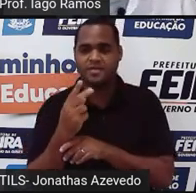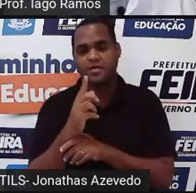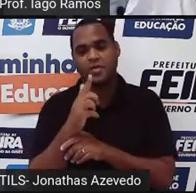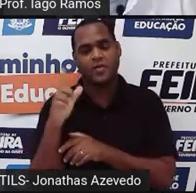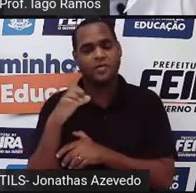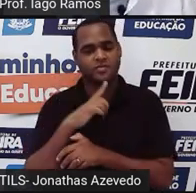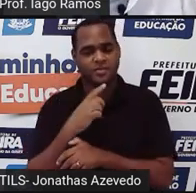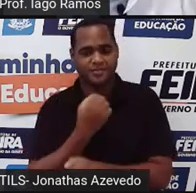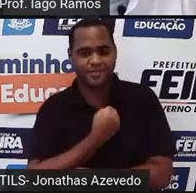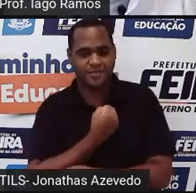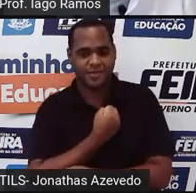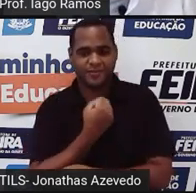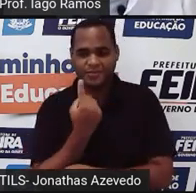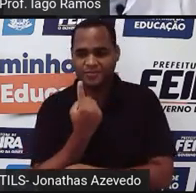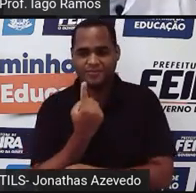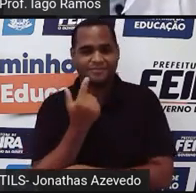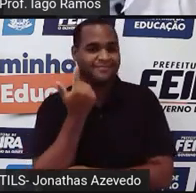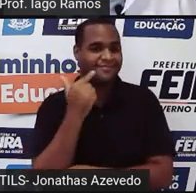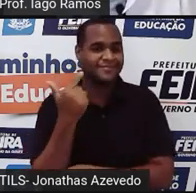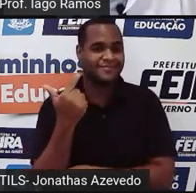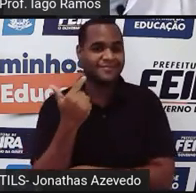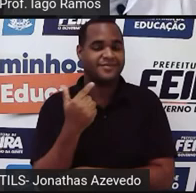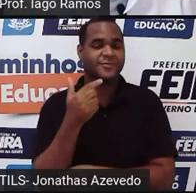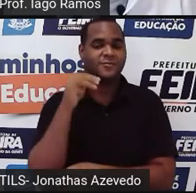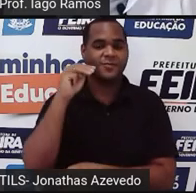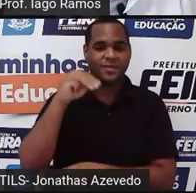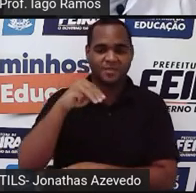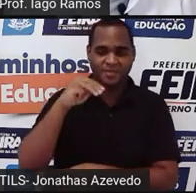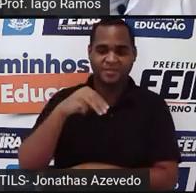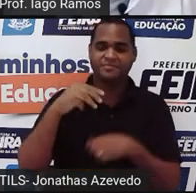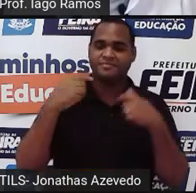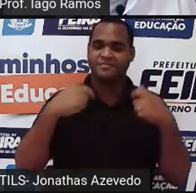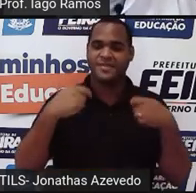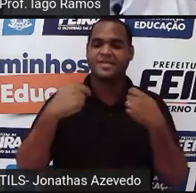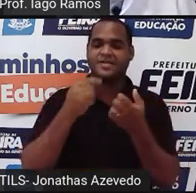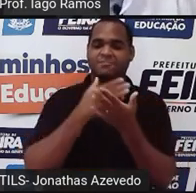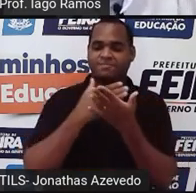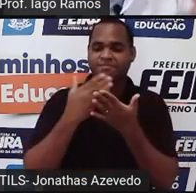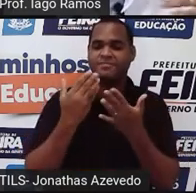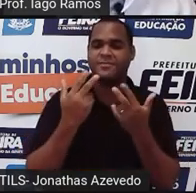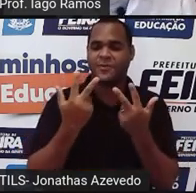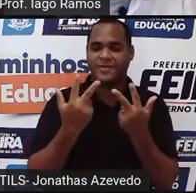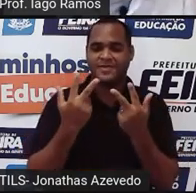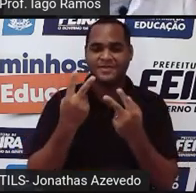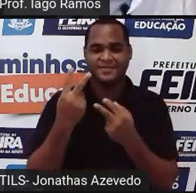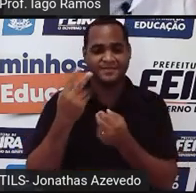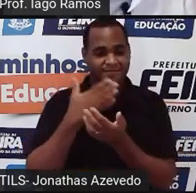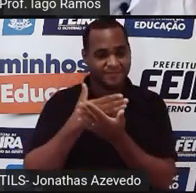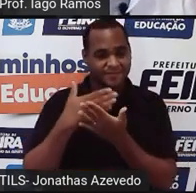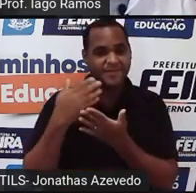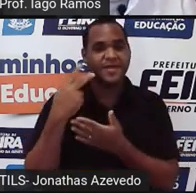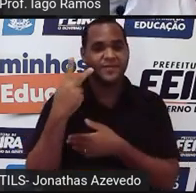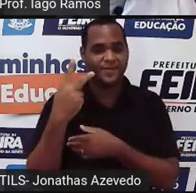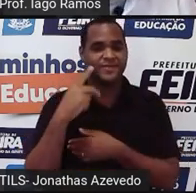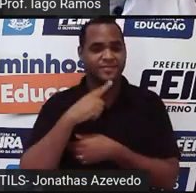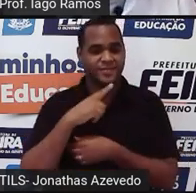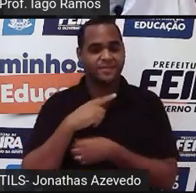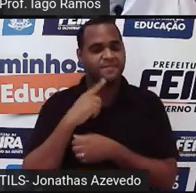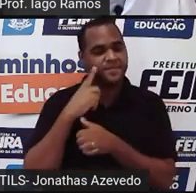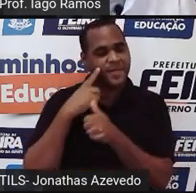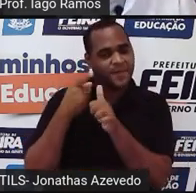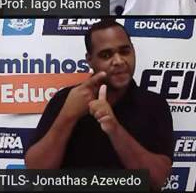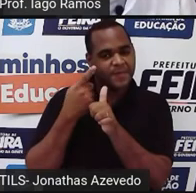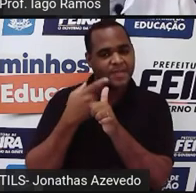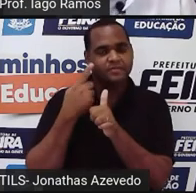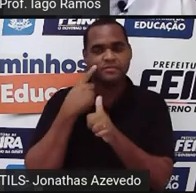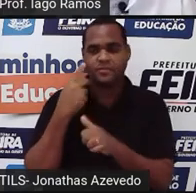com índice um por isso que esse M aí tem que ser a partir de dois para ter uma raiz quadrada uma raiz cúbica